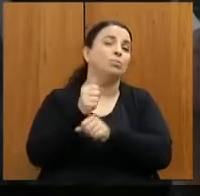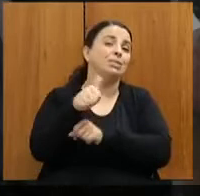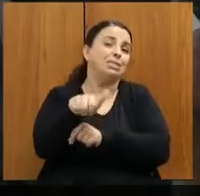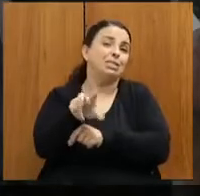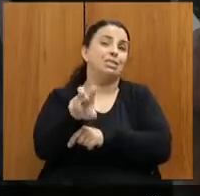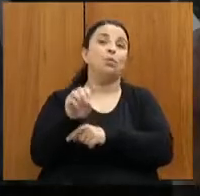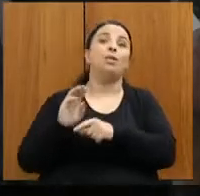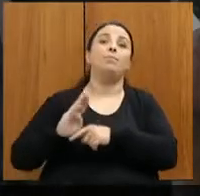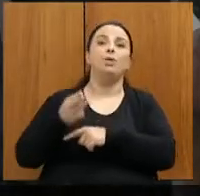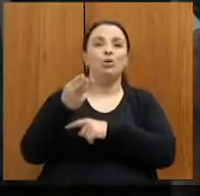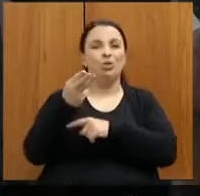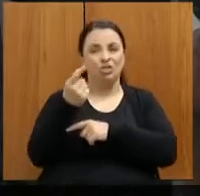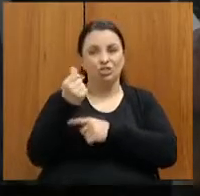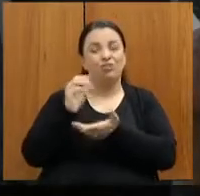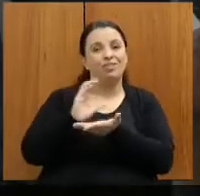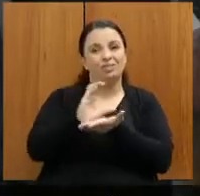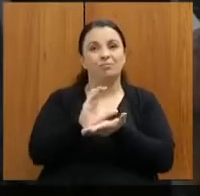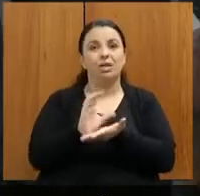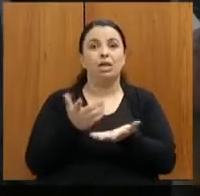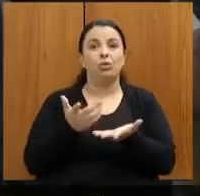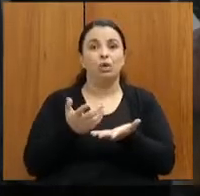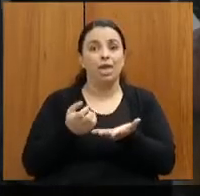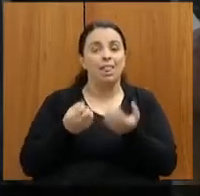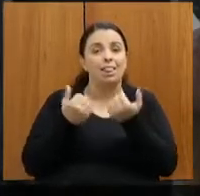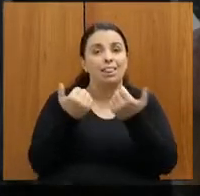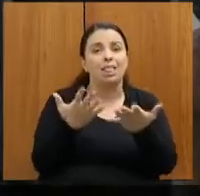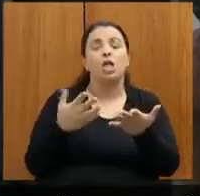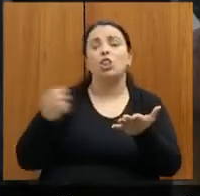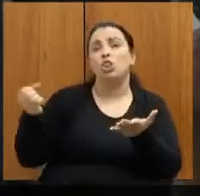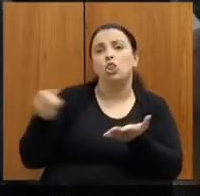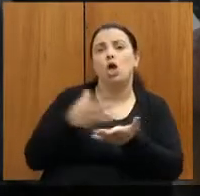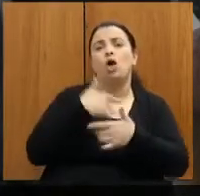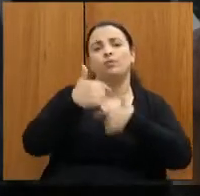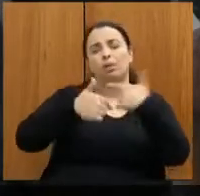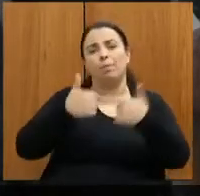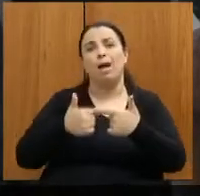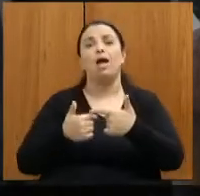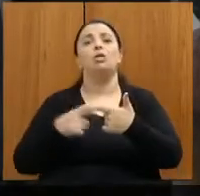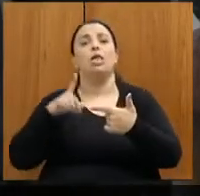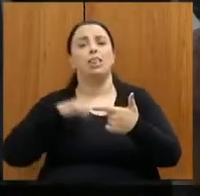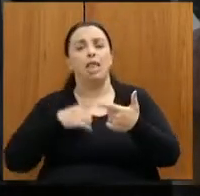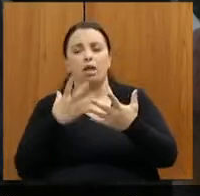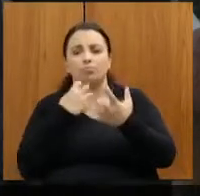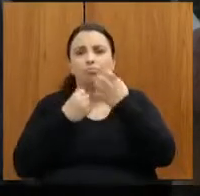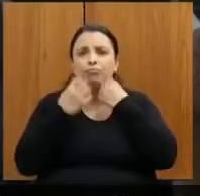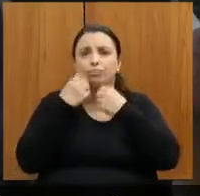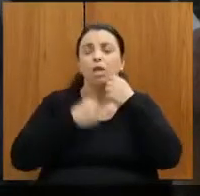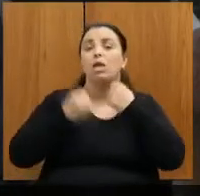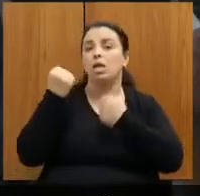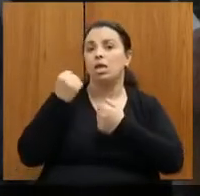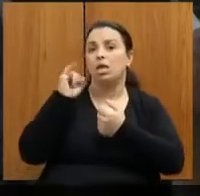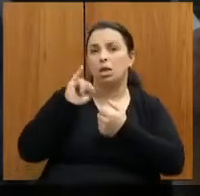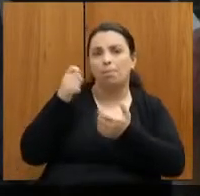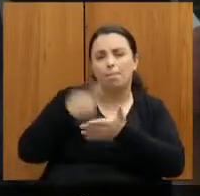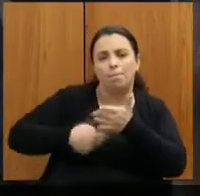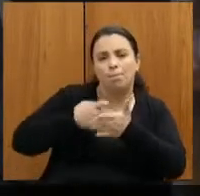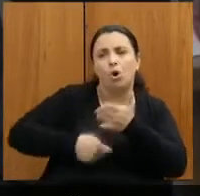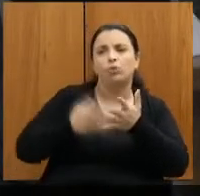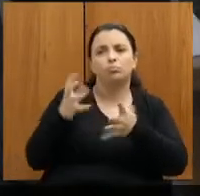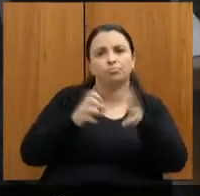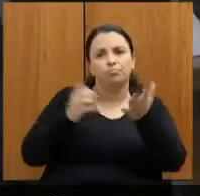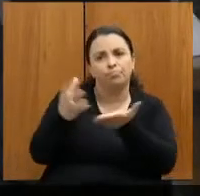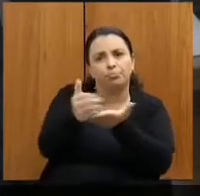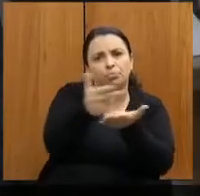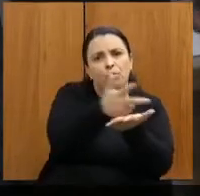madura amadurecendo gerando emprego gerando impostos então é um conjunto de situações e eu mais uma vez elogia aqui o